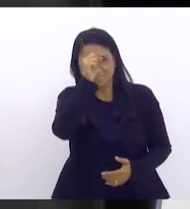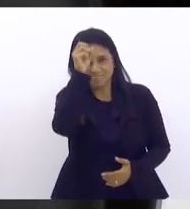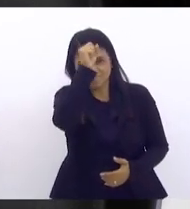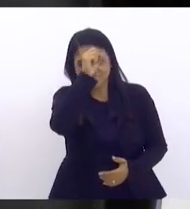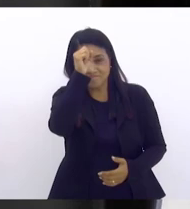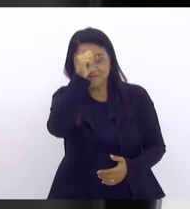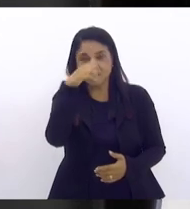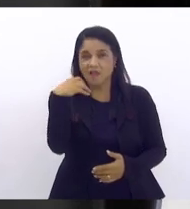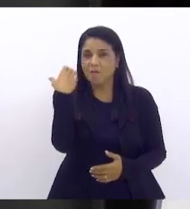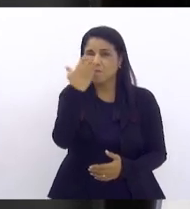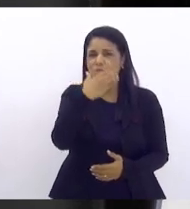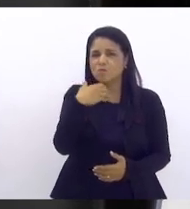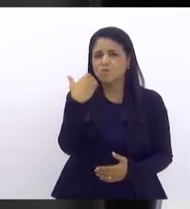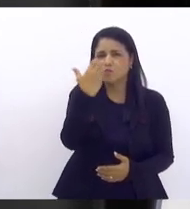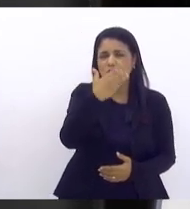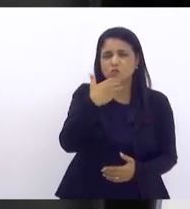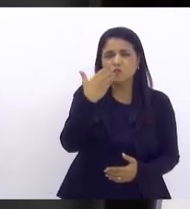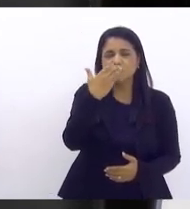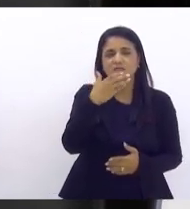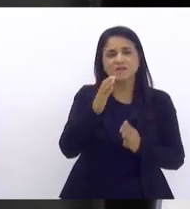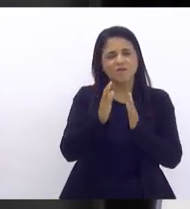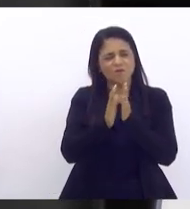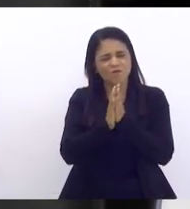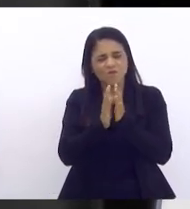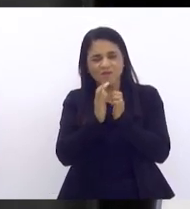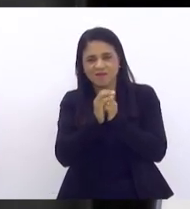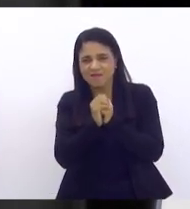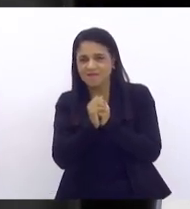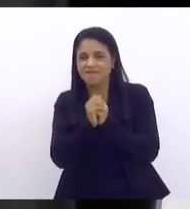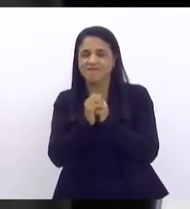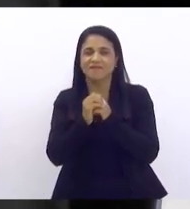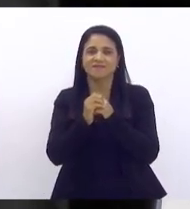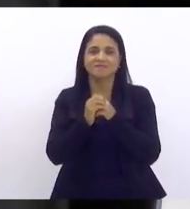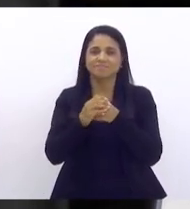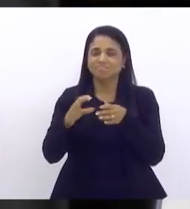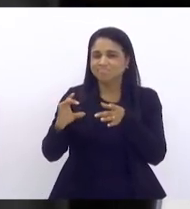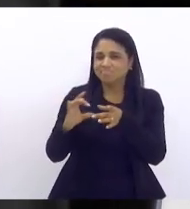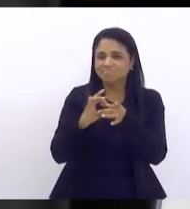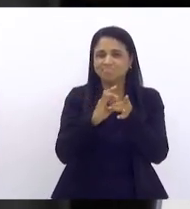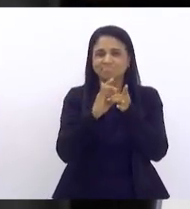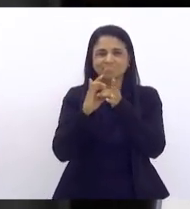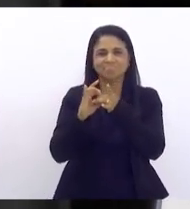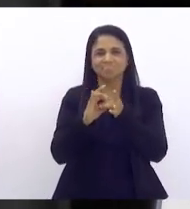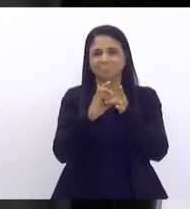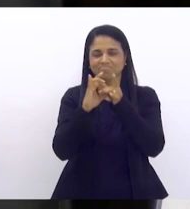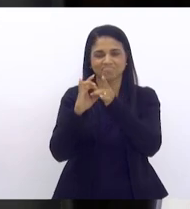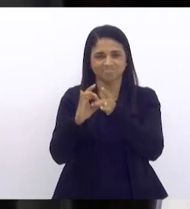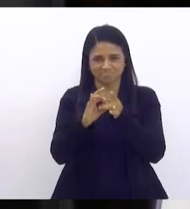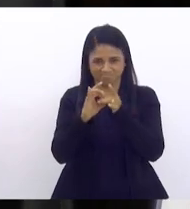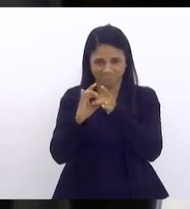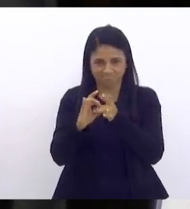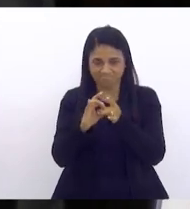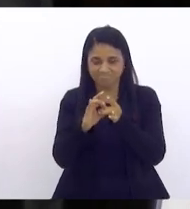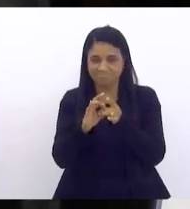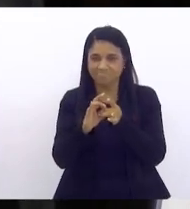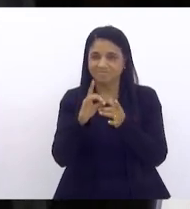da música nós podíamos rezar, orar, estarmos juntos em comunhão. E a gente